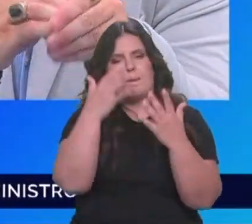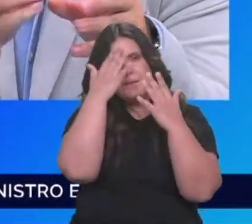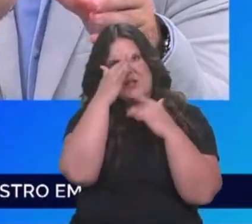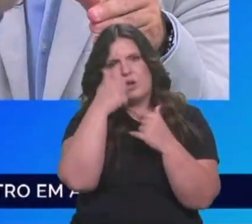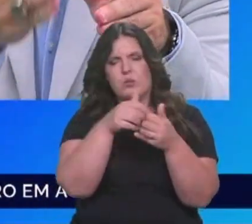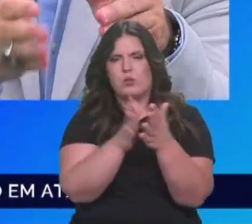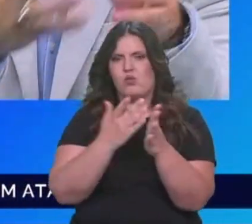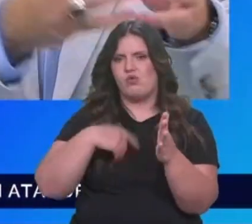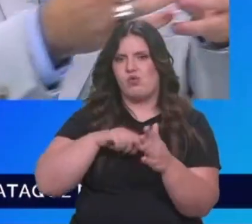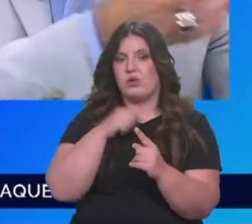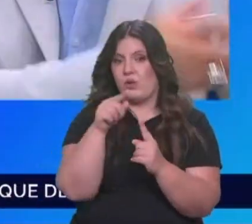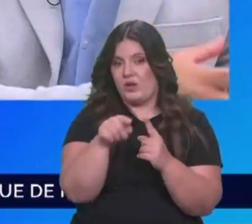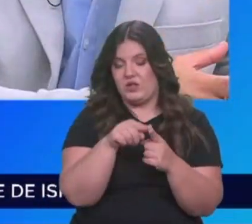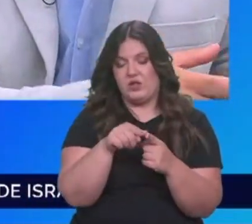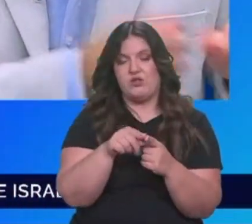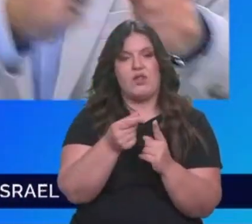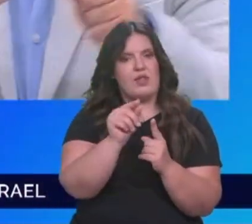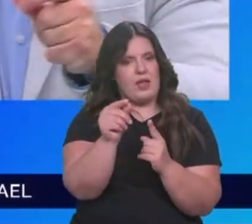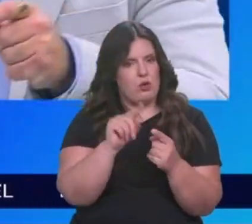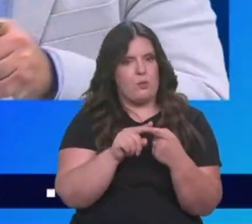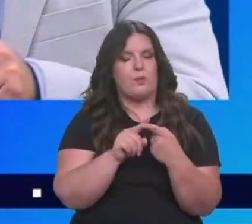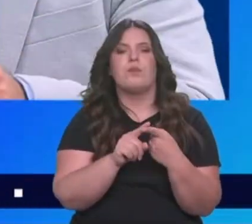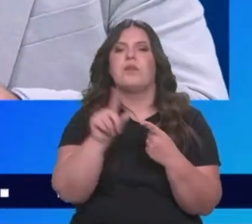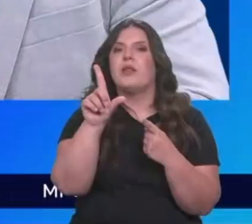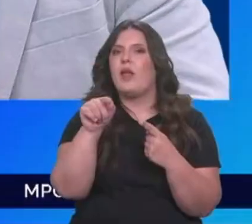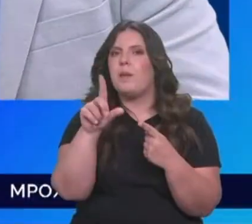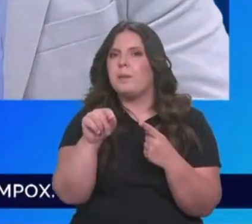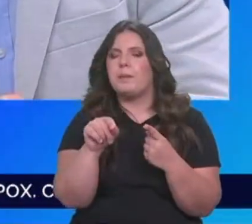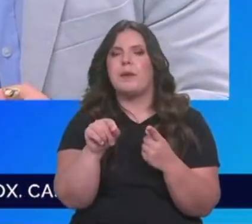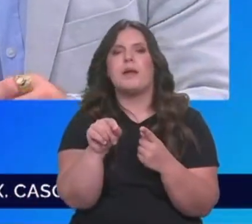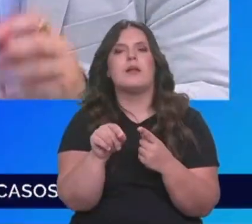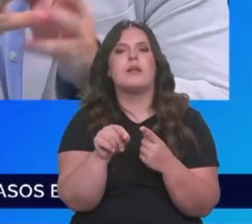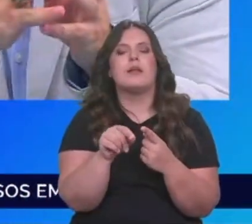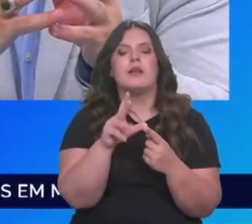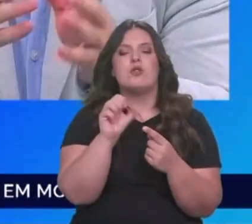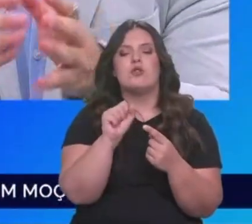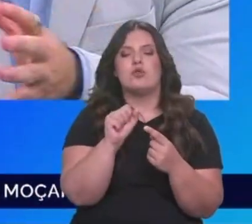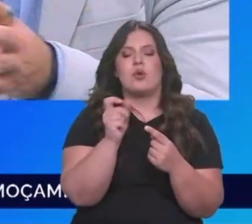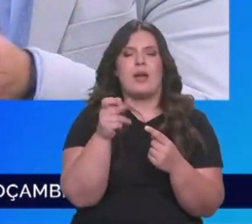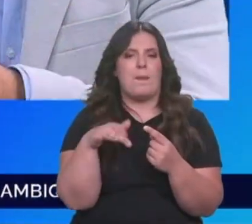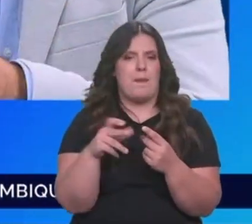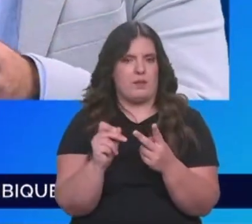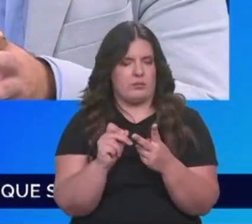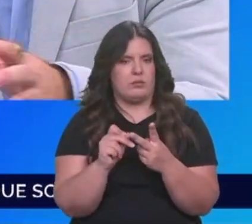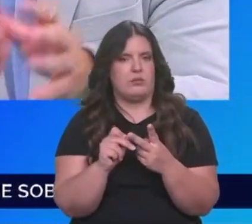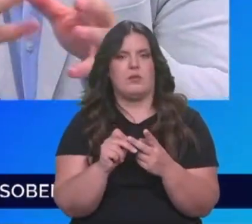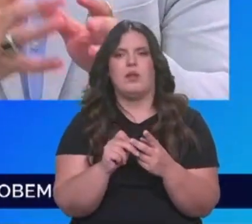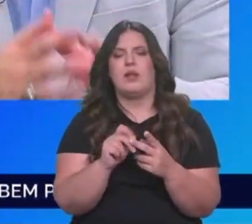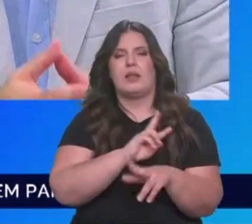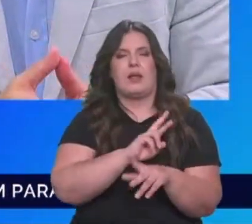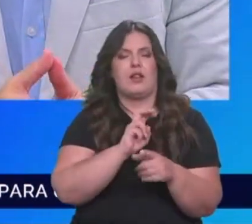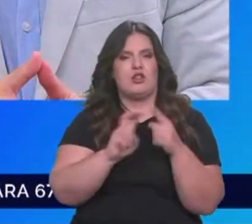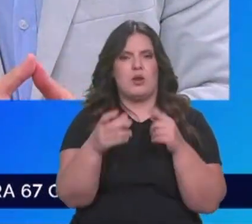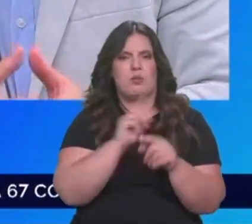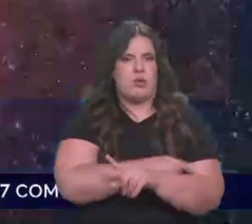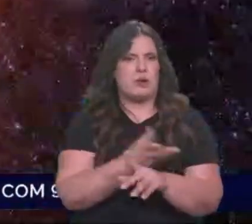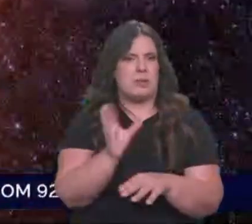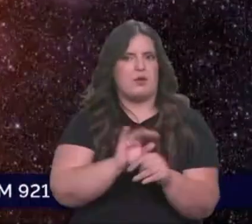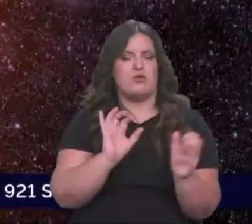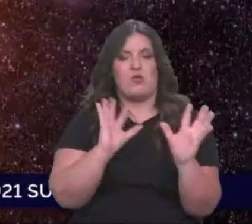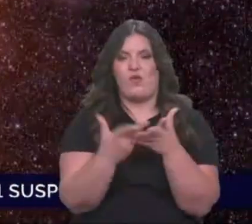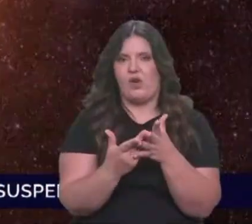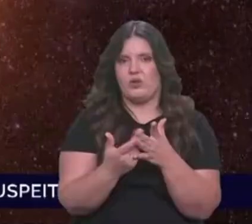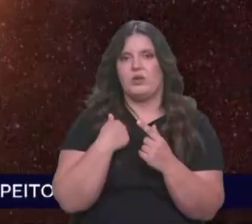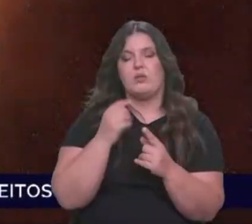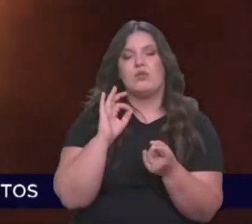todos nós. São estas do rádio e também as de raios gama, que é a energia mais poderosa do universo. Portanto, pelo menos agora temos outro